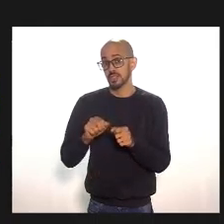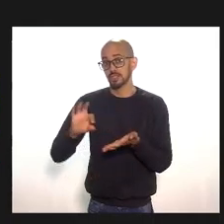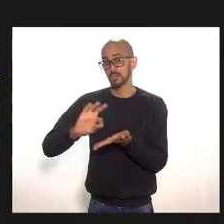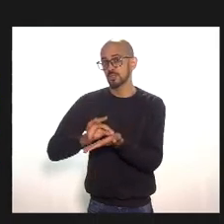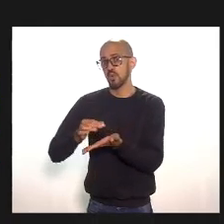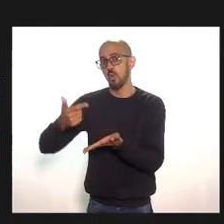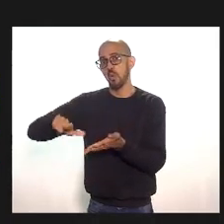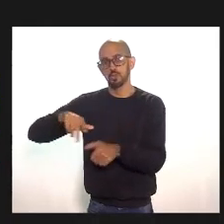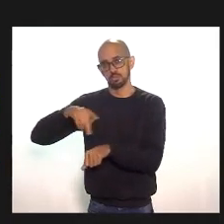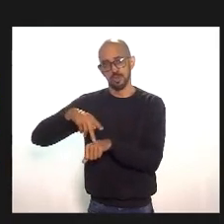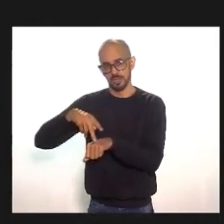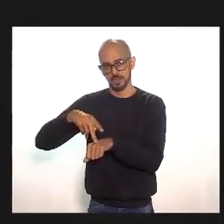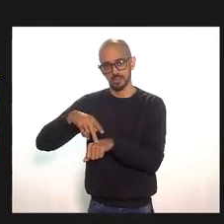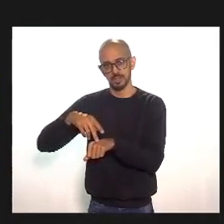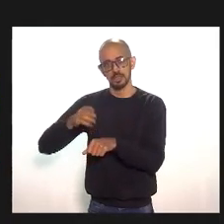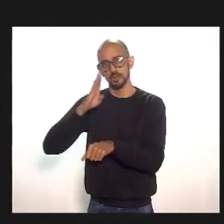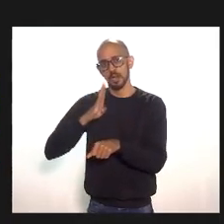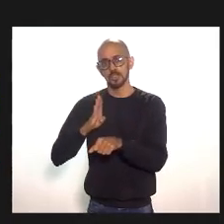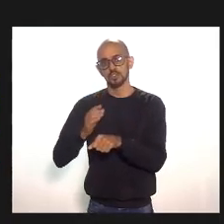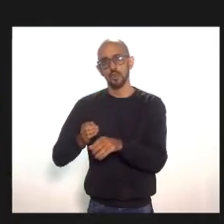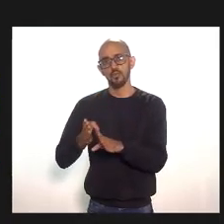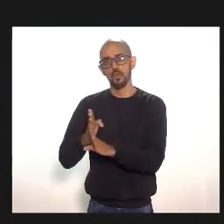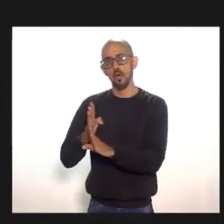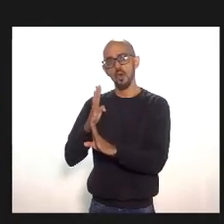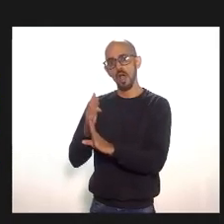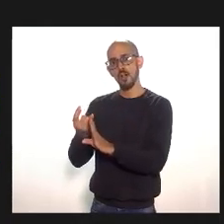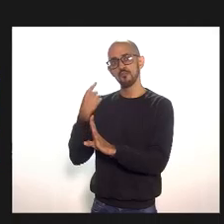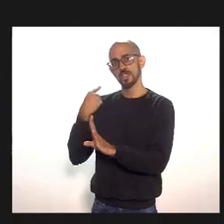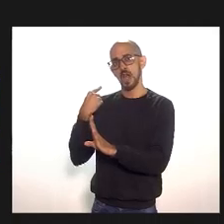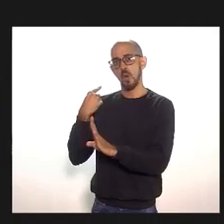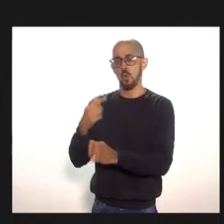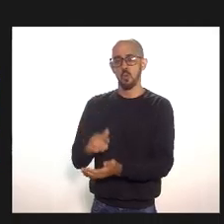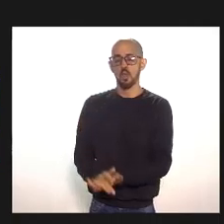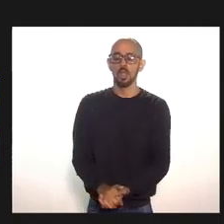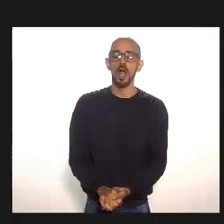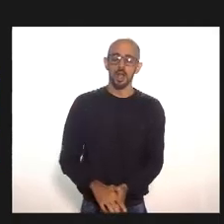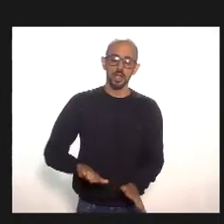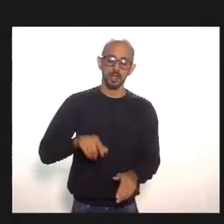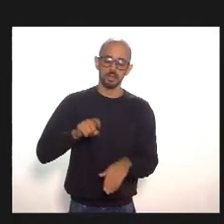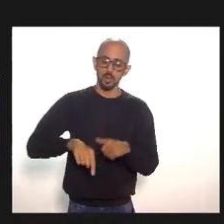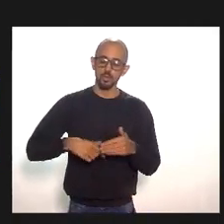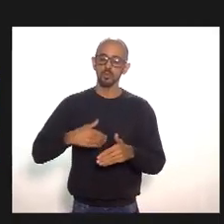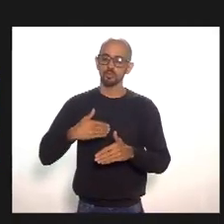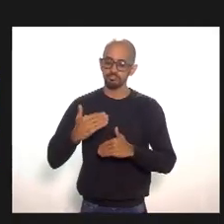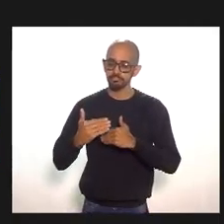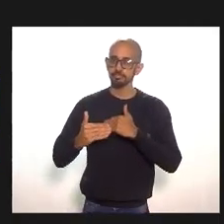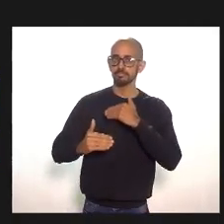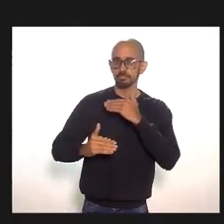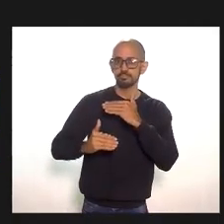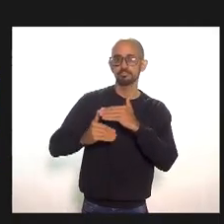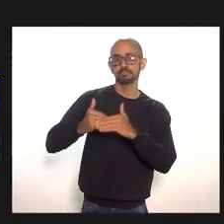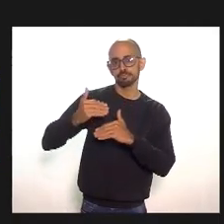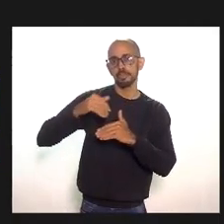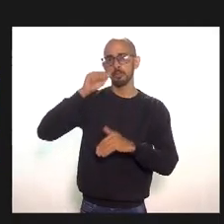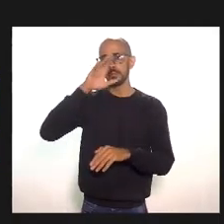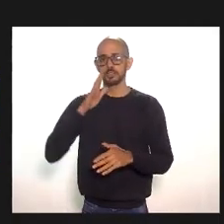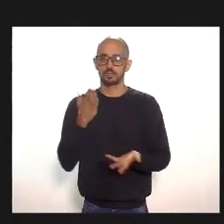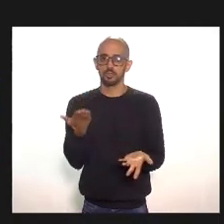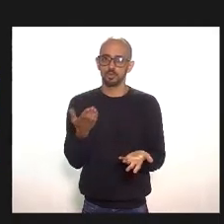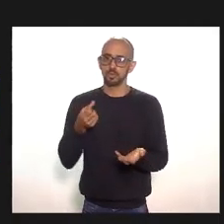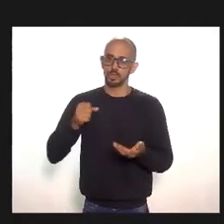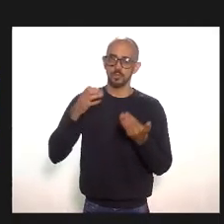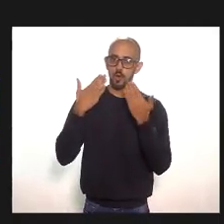vacinação, que, infelizmente, no Brasil, está a passos lentos. Você compara com países que são governados por governantes,